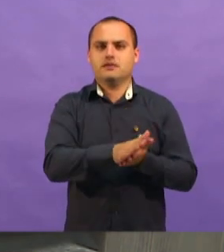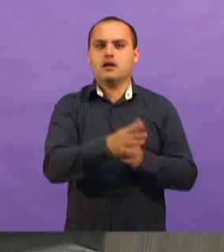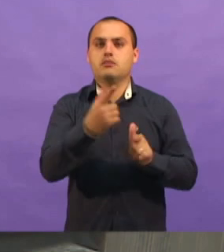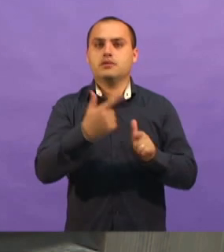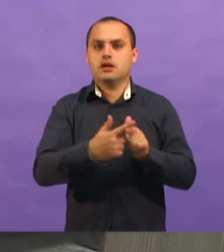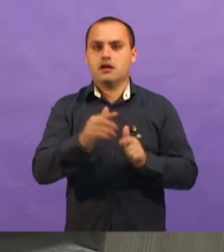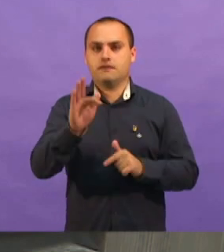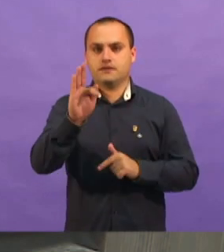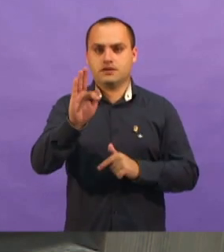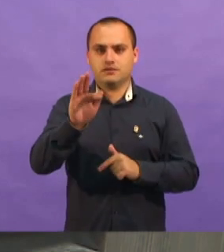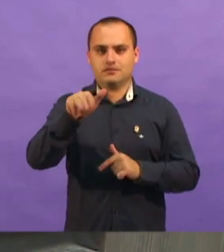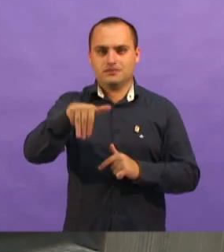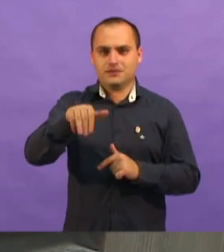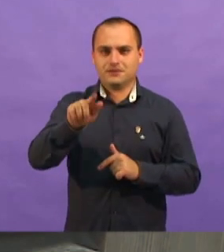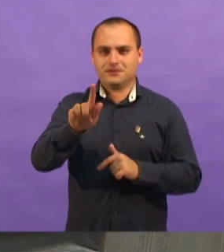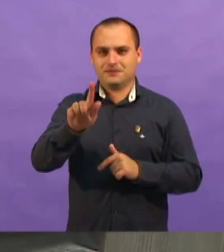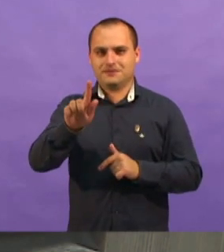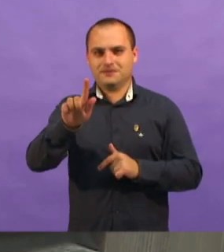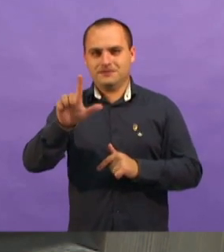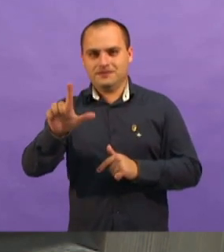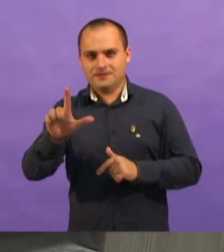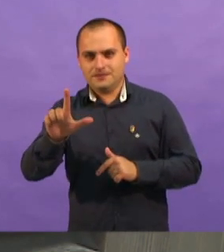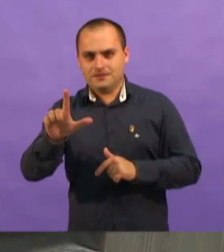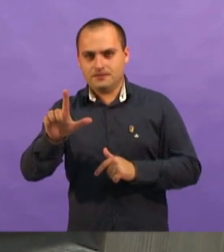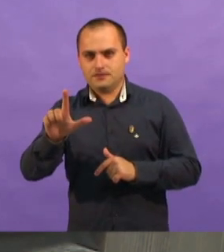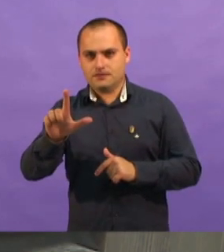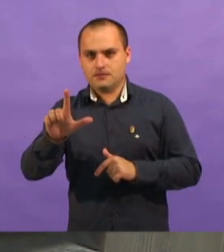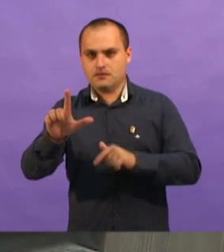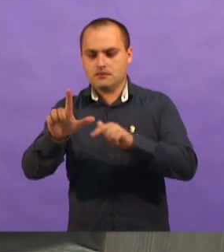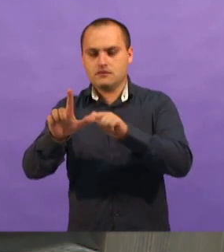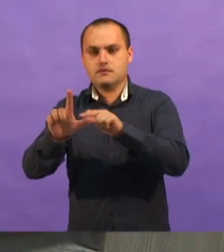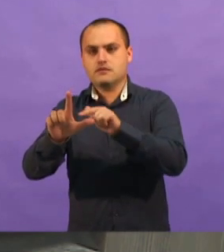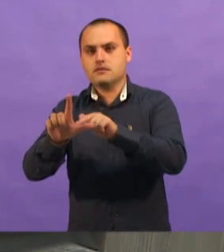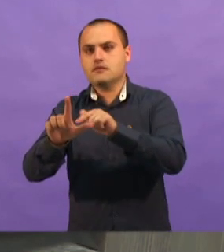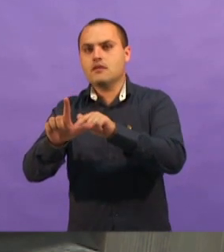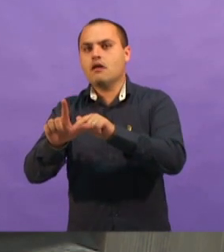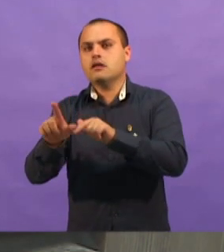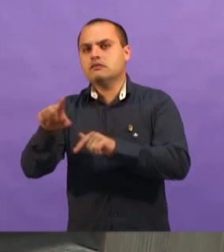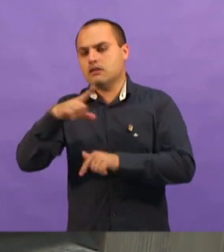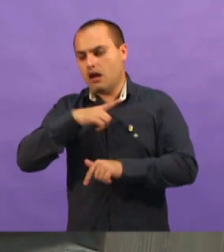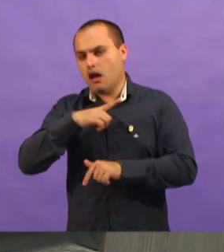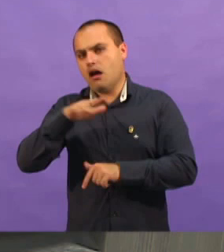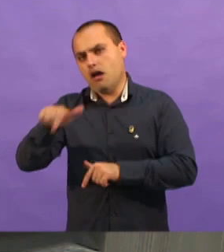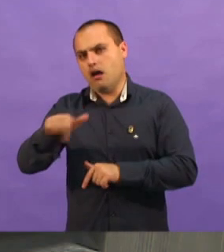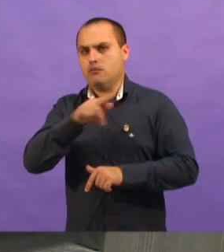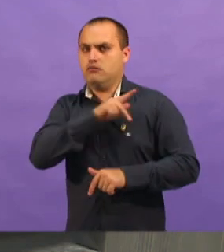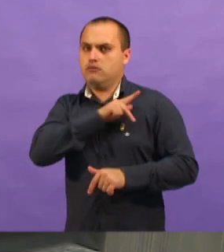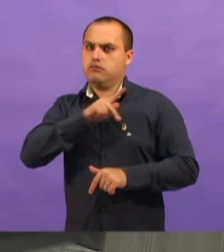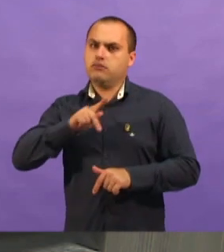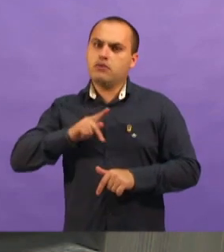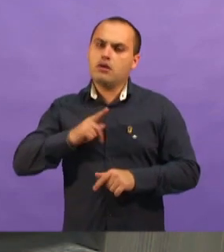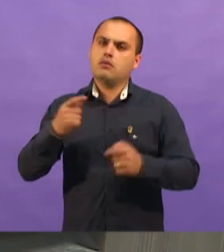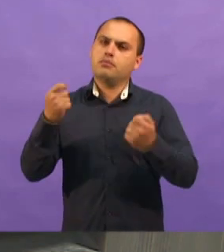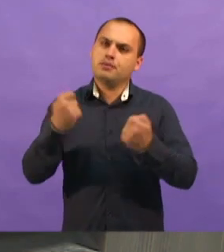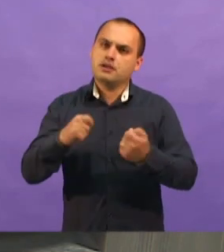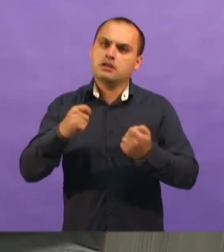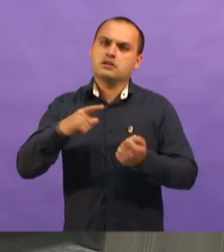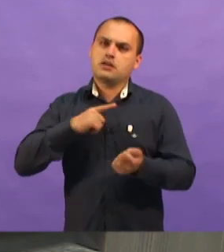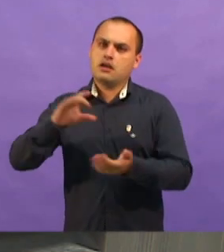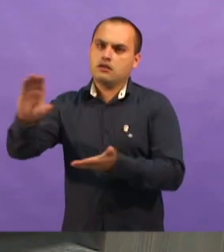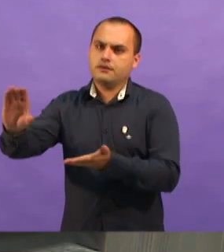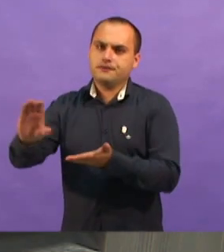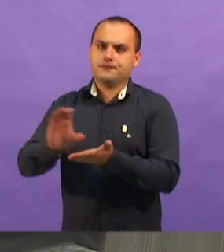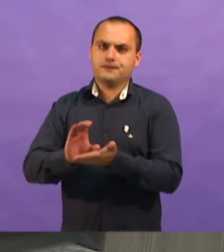Fundação é um órgão público, então tu sabes, nós temos que ter todo um encaminhamento com orçamentos, fazer termo